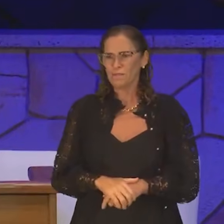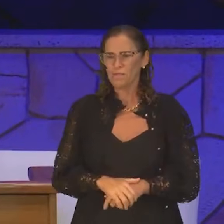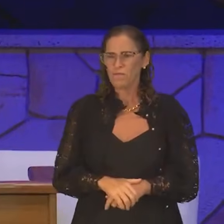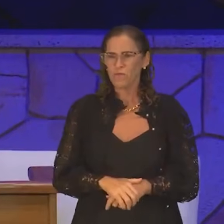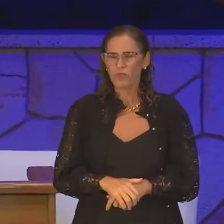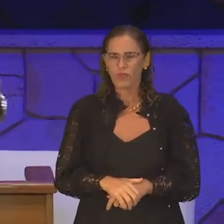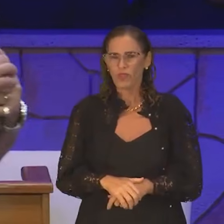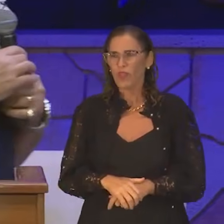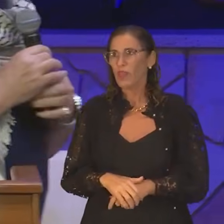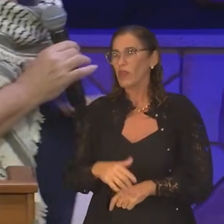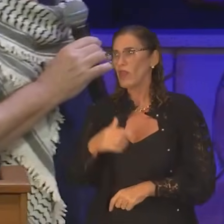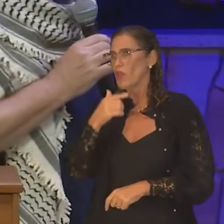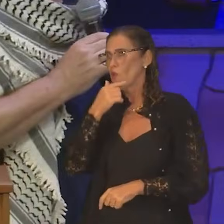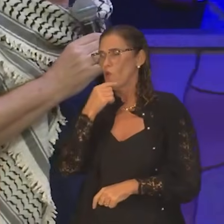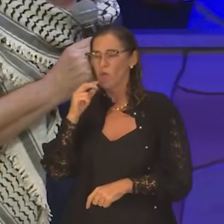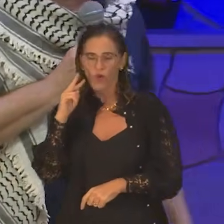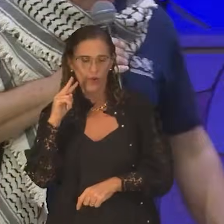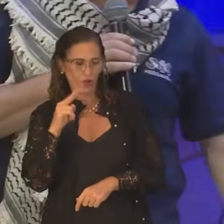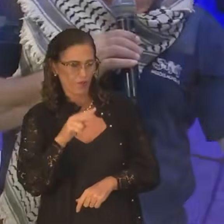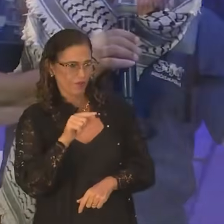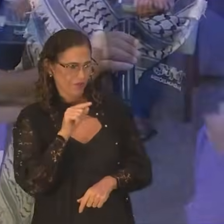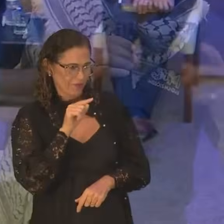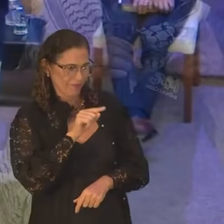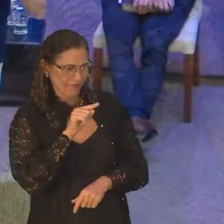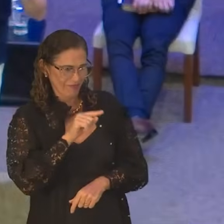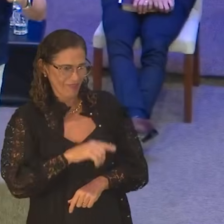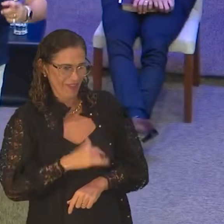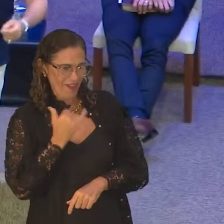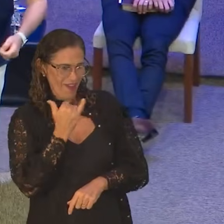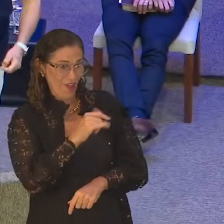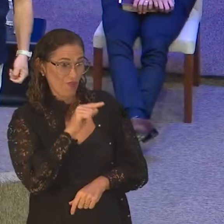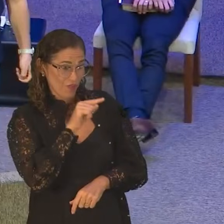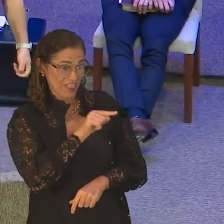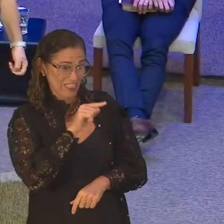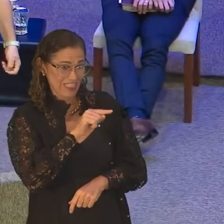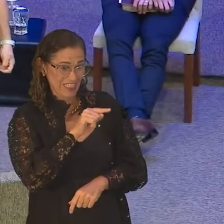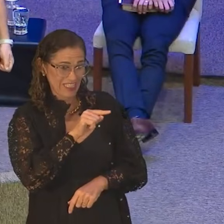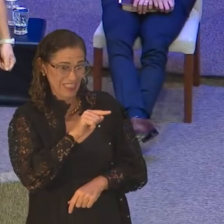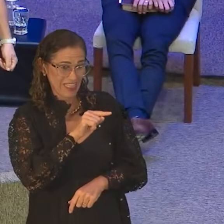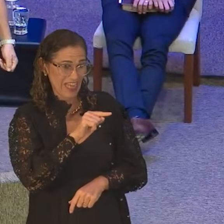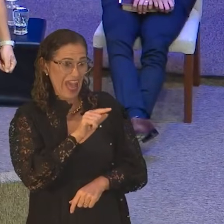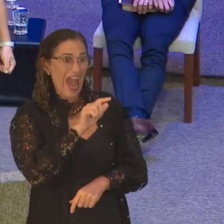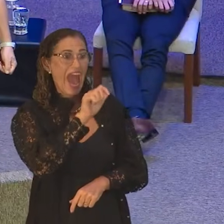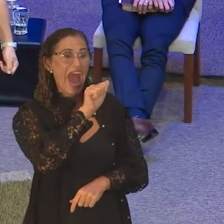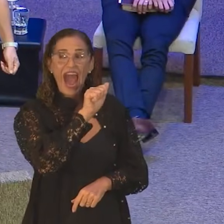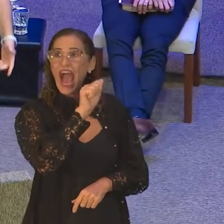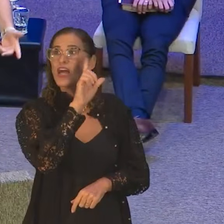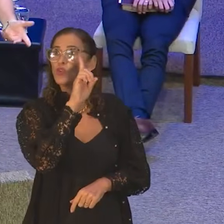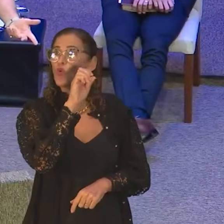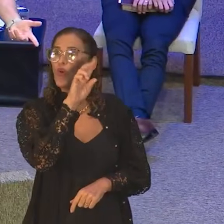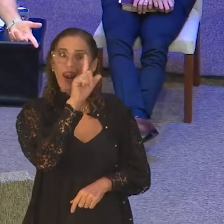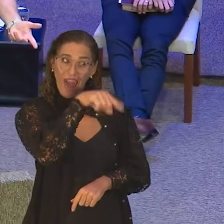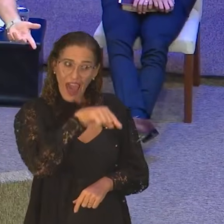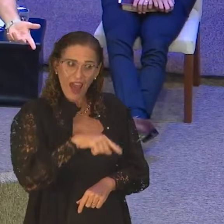E ele olhou para mim e ele me disse: você é Abdullah?